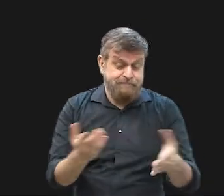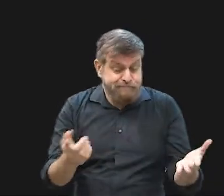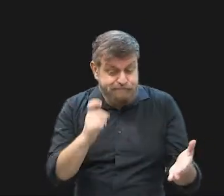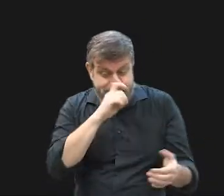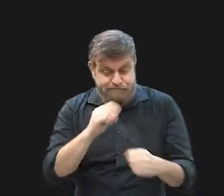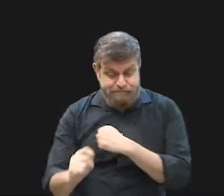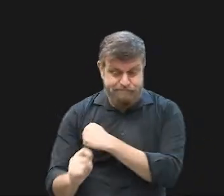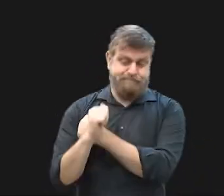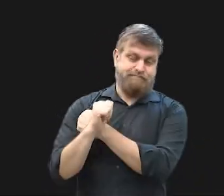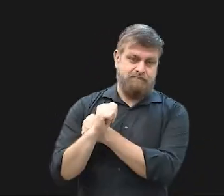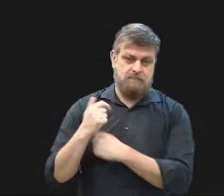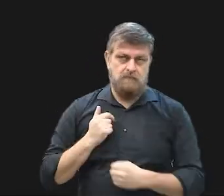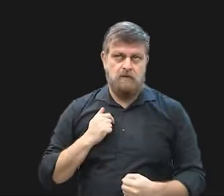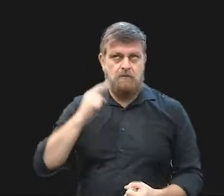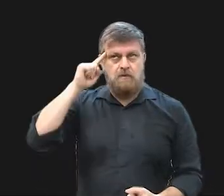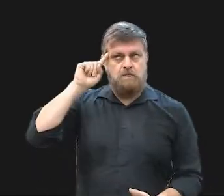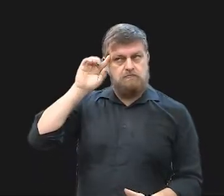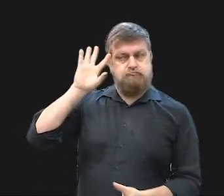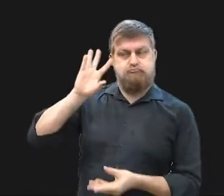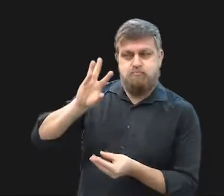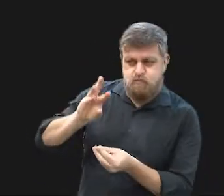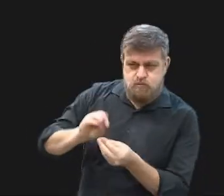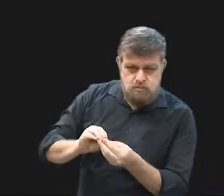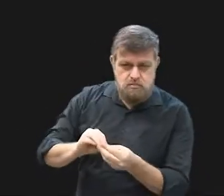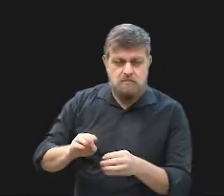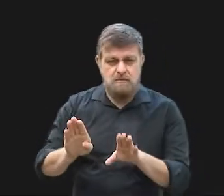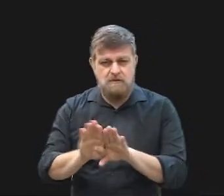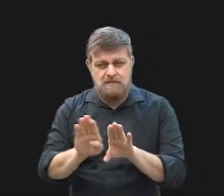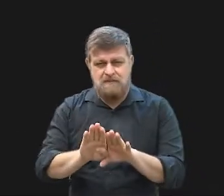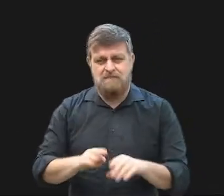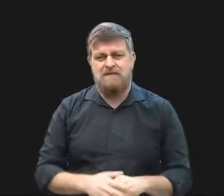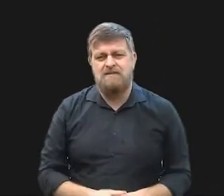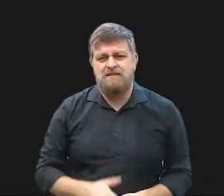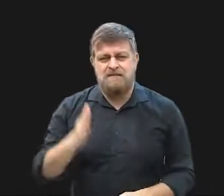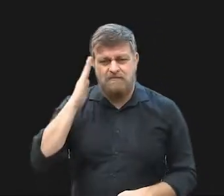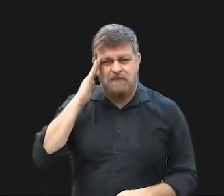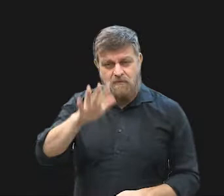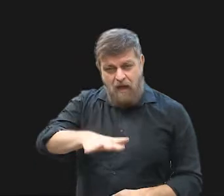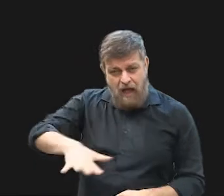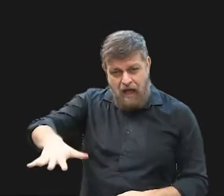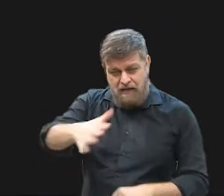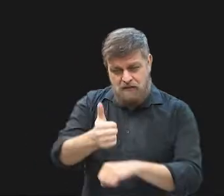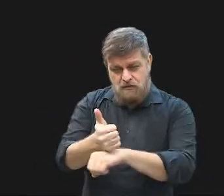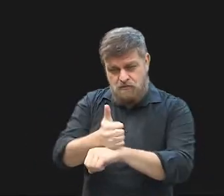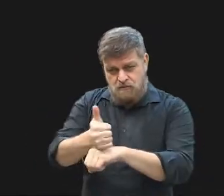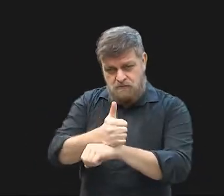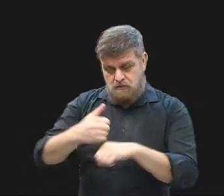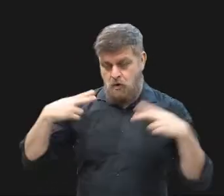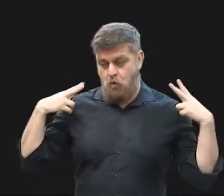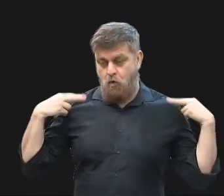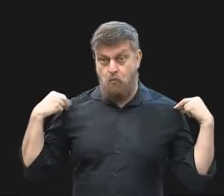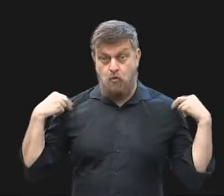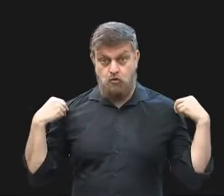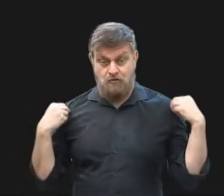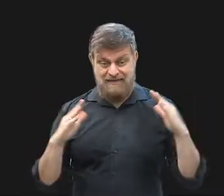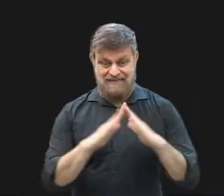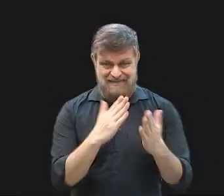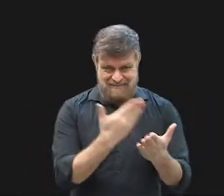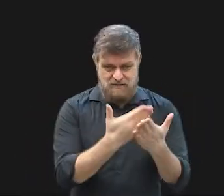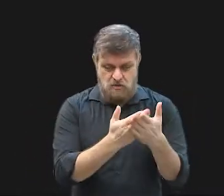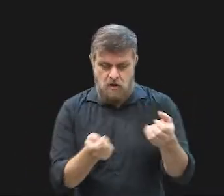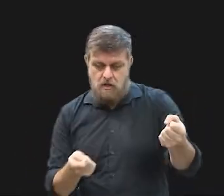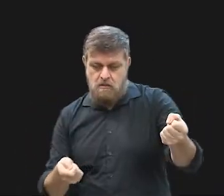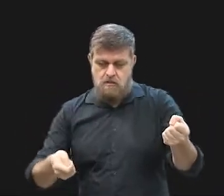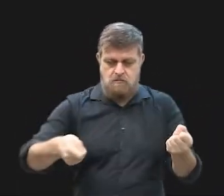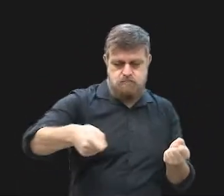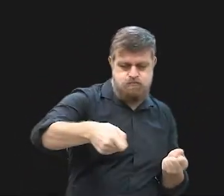subsídios. Então, juntando tudo isso e juntando a classe dos transportes escolares, dos motoristas, né,